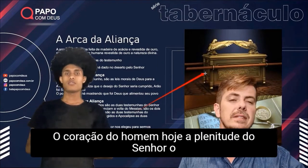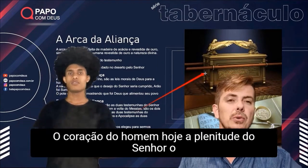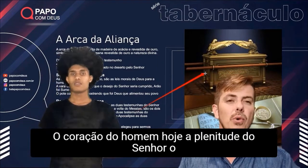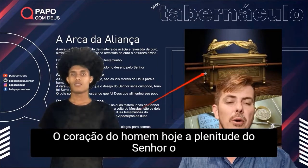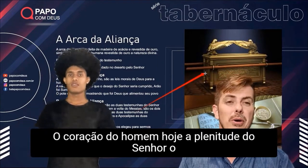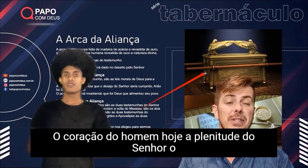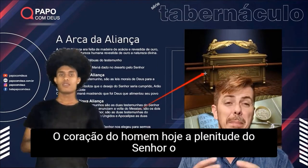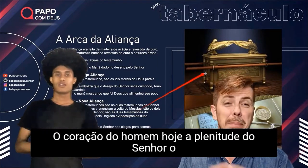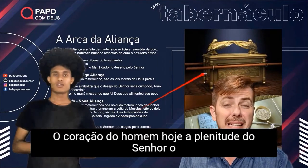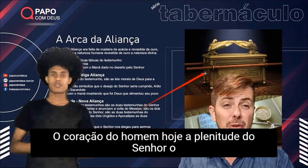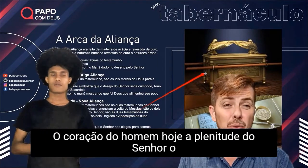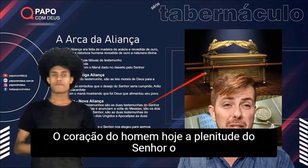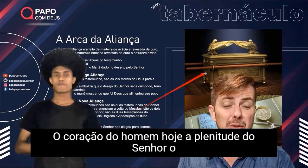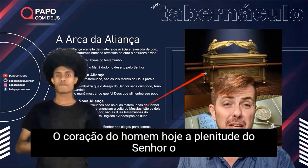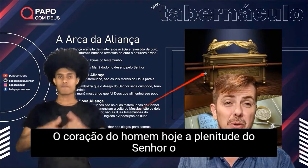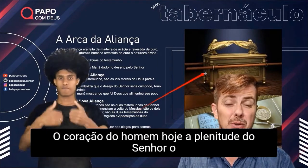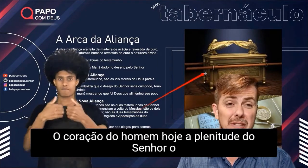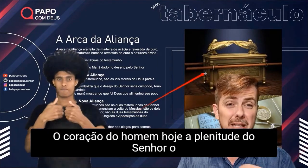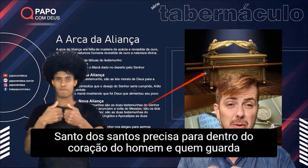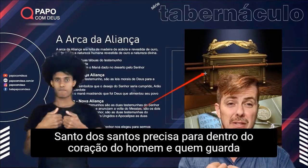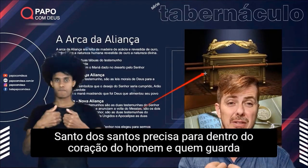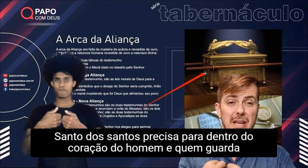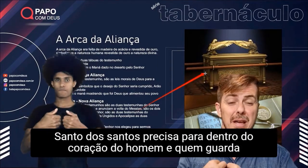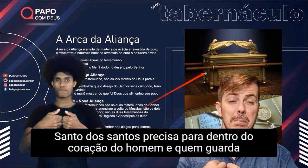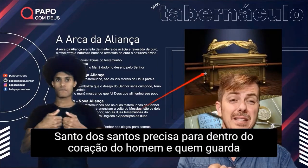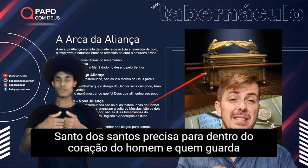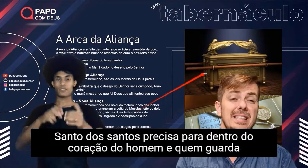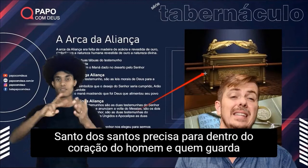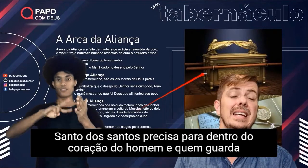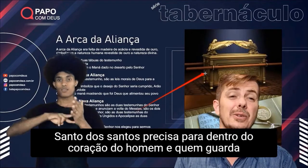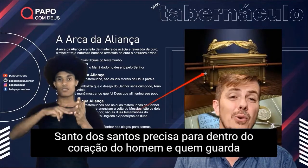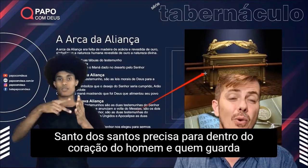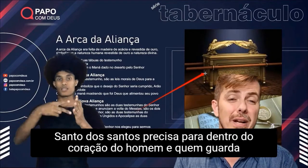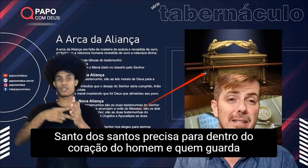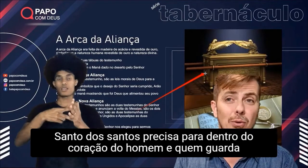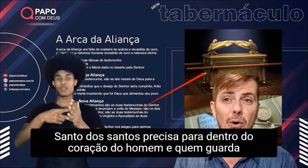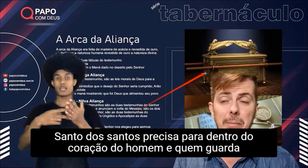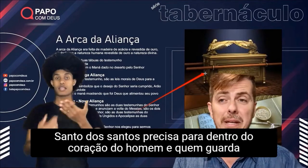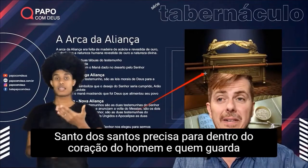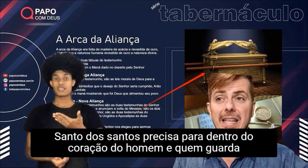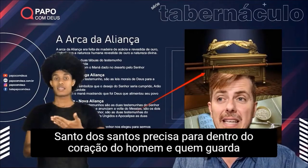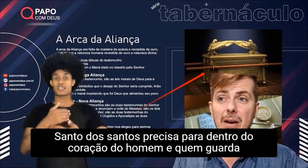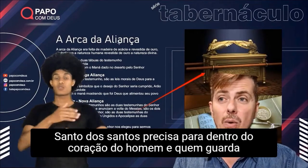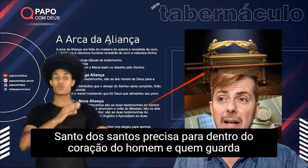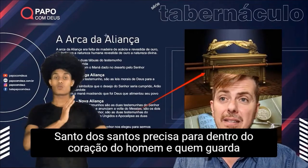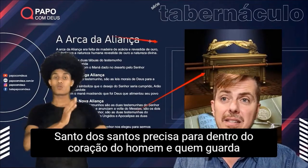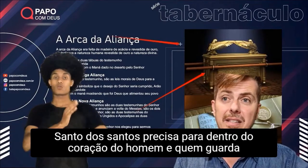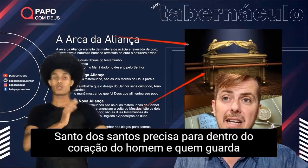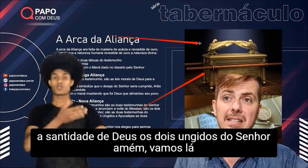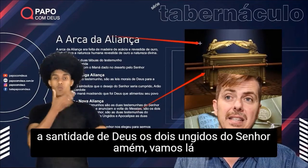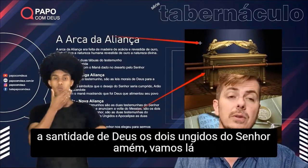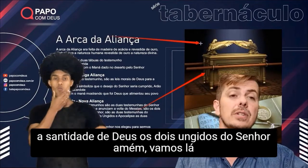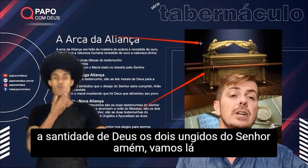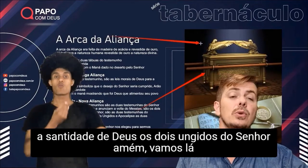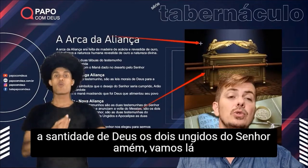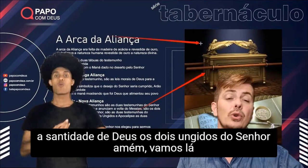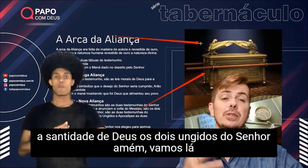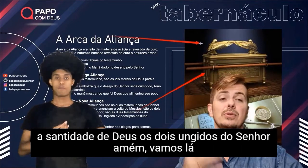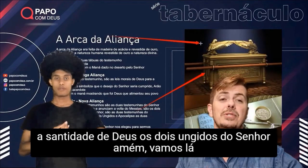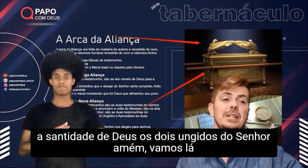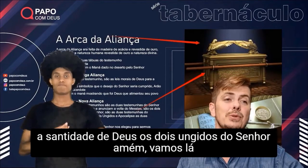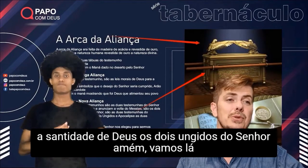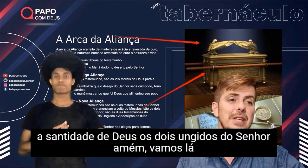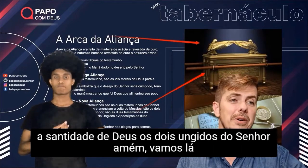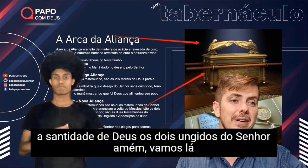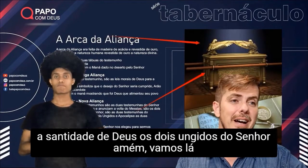o coração do homem. Hoje a plenitude do Senhor, o Santo dos Santos, precisa estar dentro do coração do homem. E quem guarda a santidade de Deus? Os